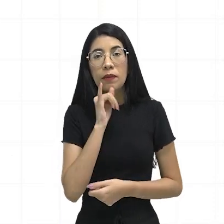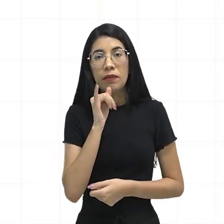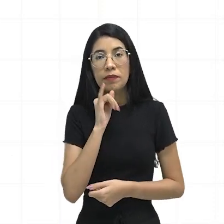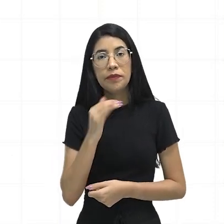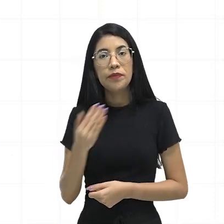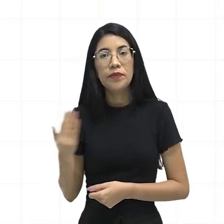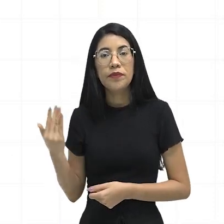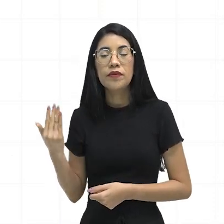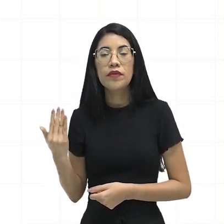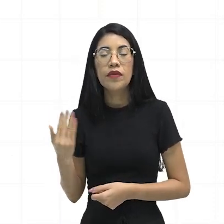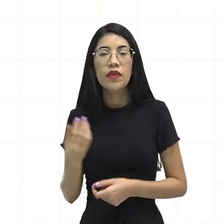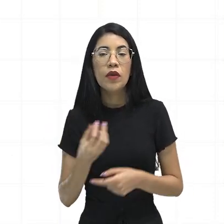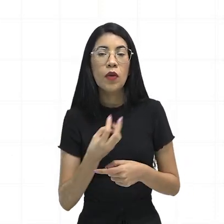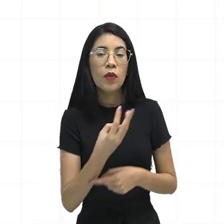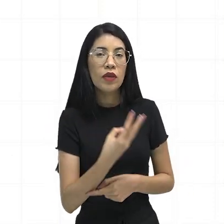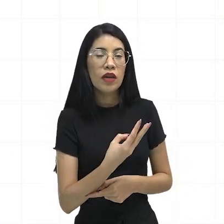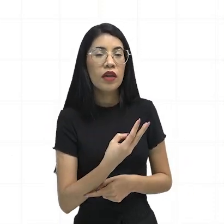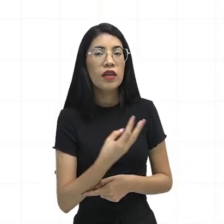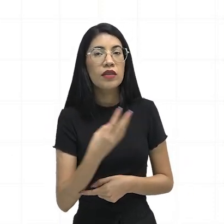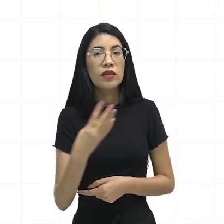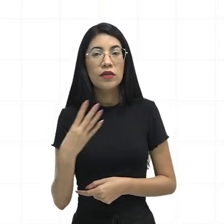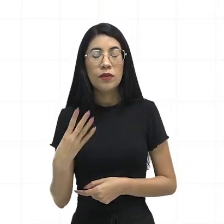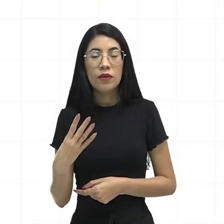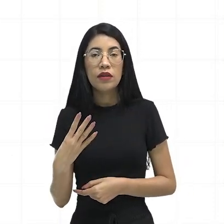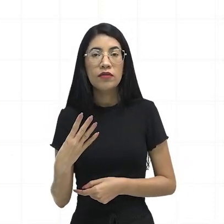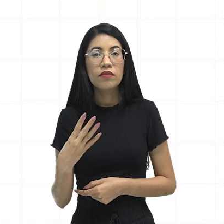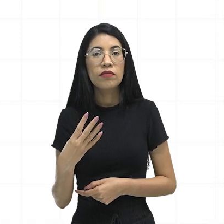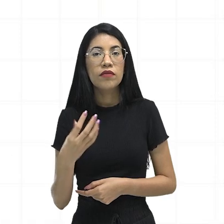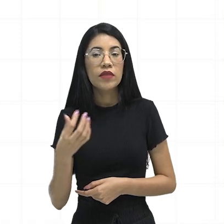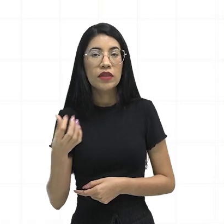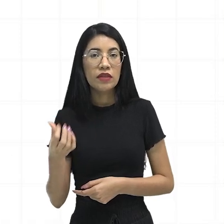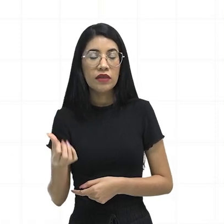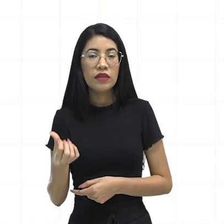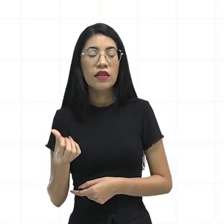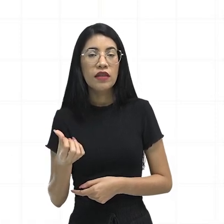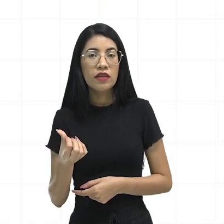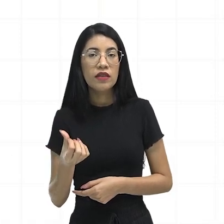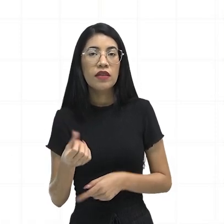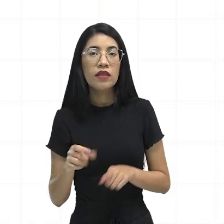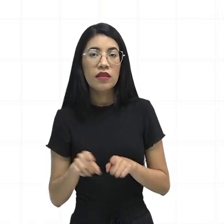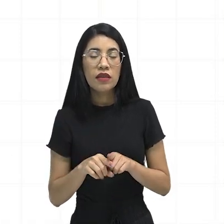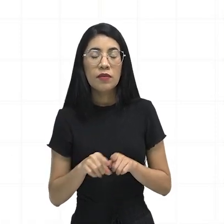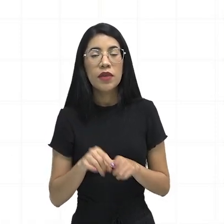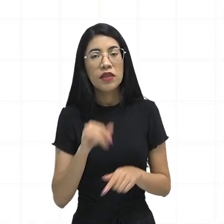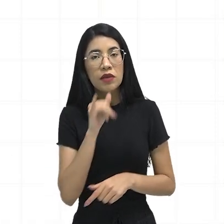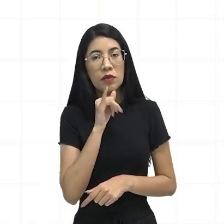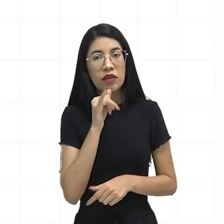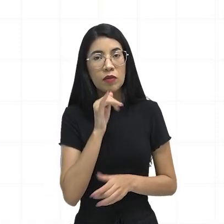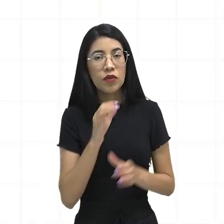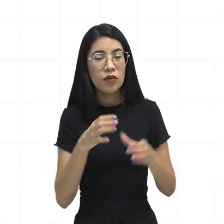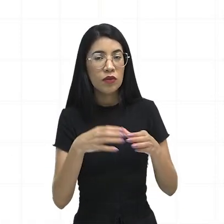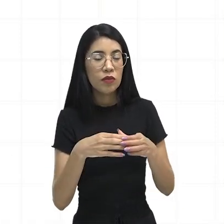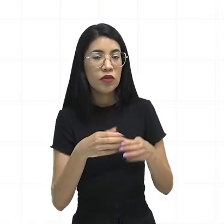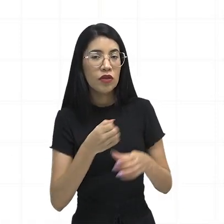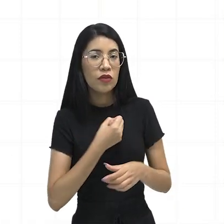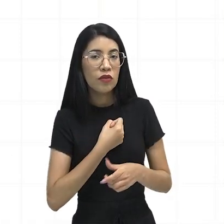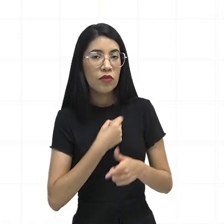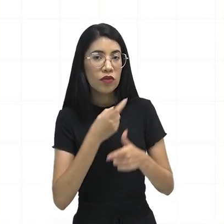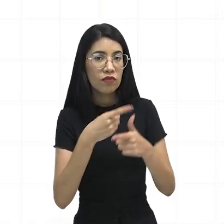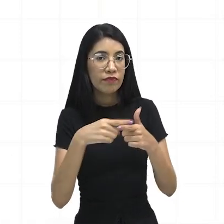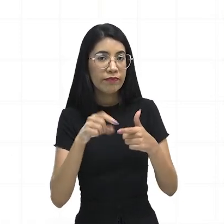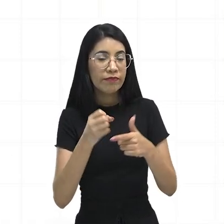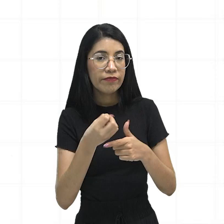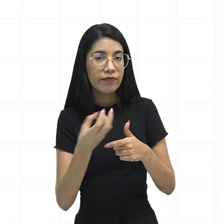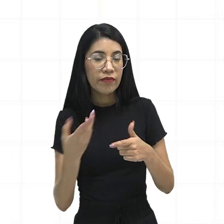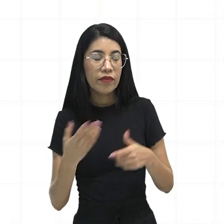exemplo, o 4, por exemplo, o 6 são exemplos de números racionais. Por quê? Porque